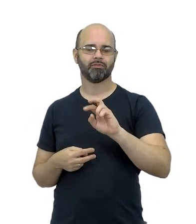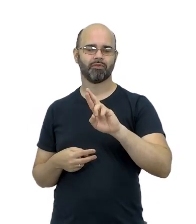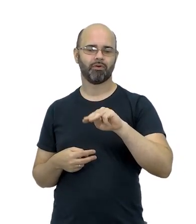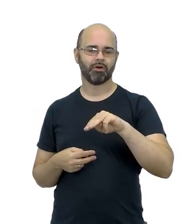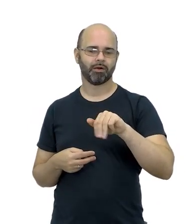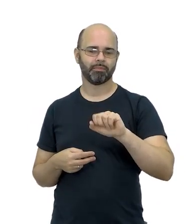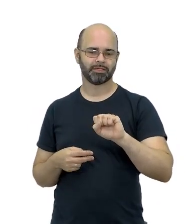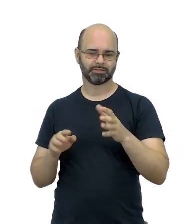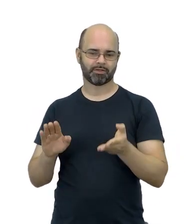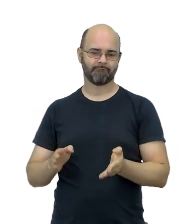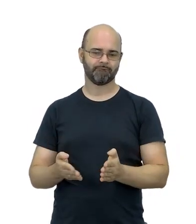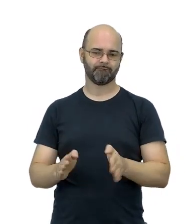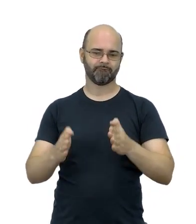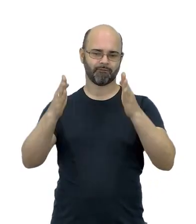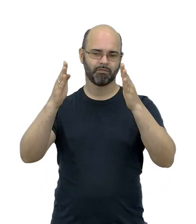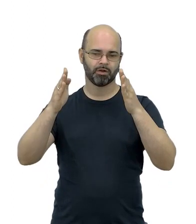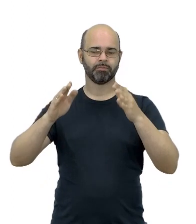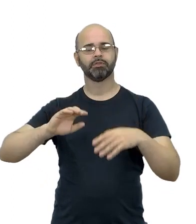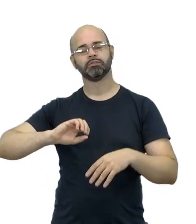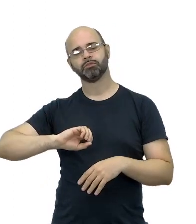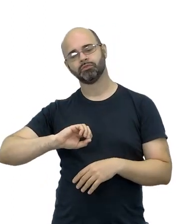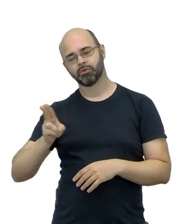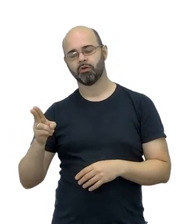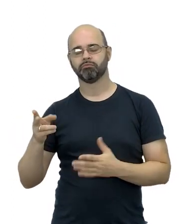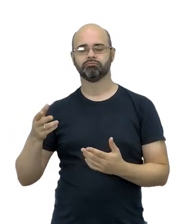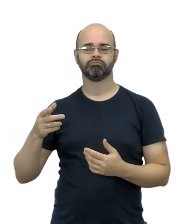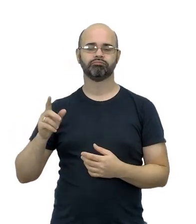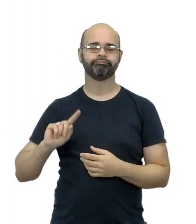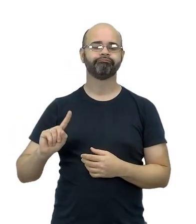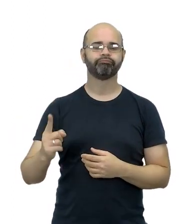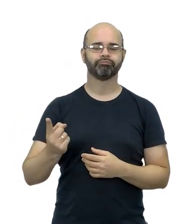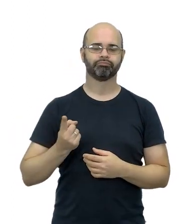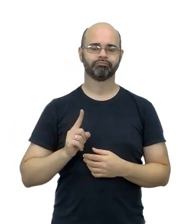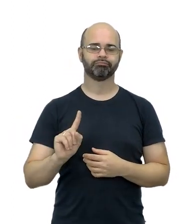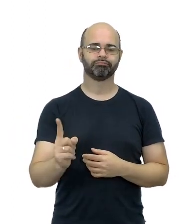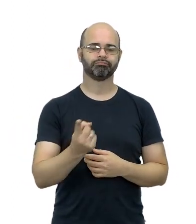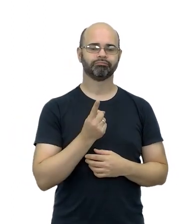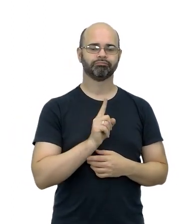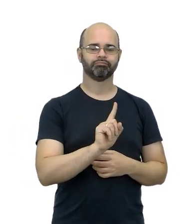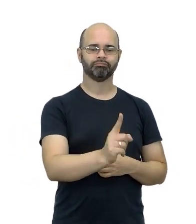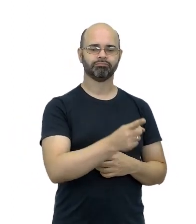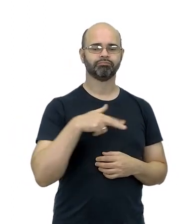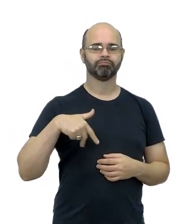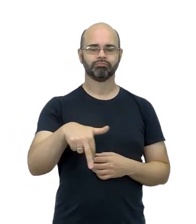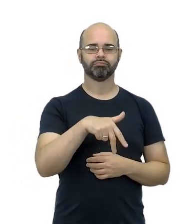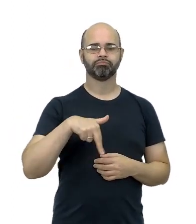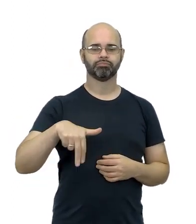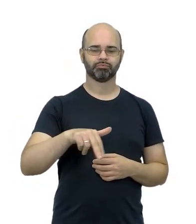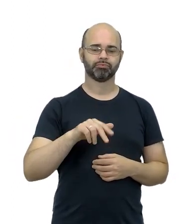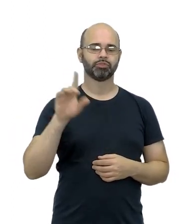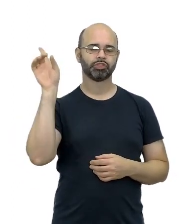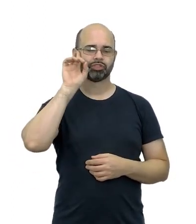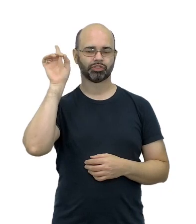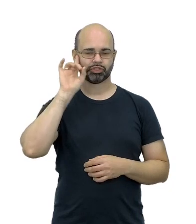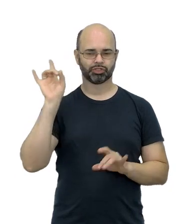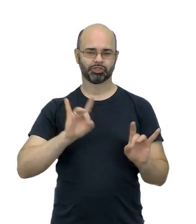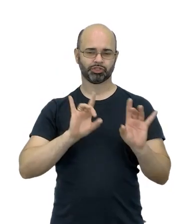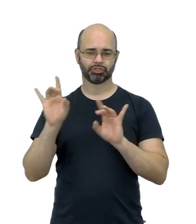eles estão presentes no nosso cotidiano, eles estão presentes no nosso dia a dia. Enquanto que Ponte